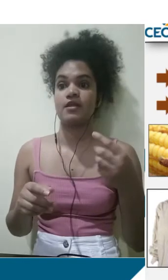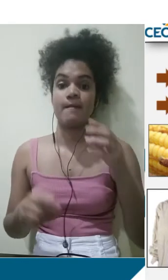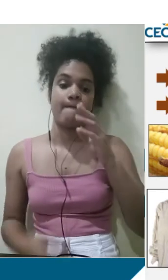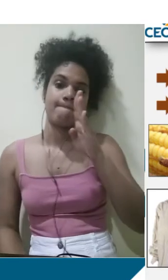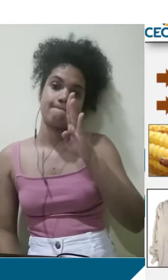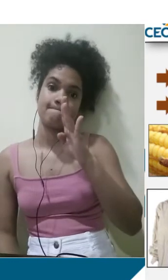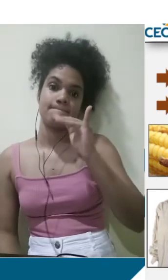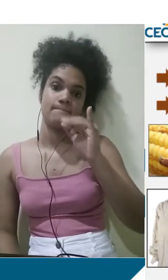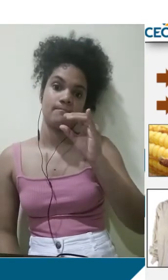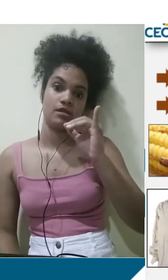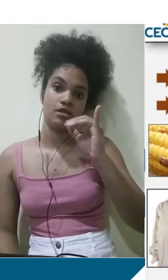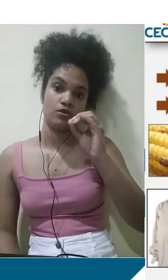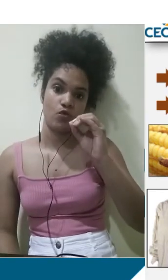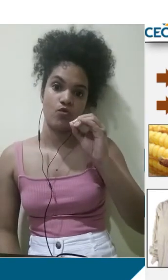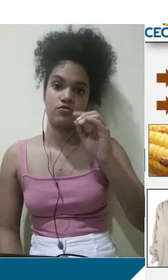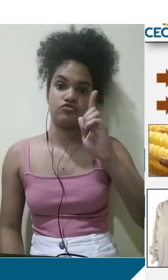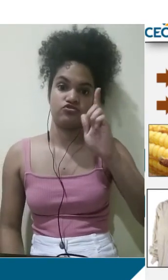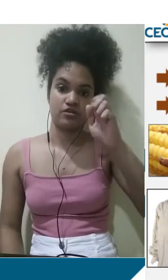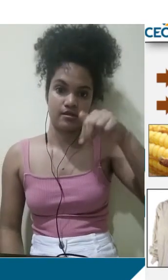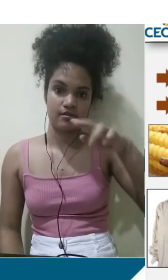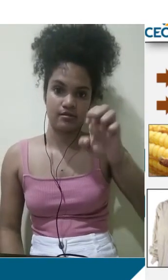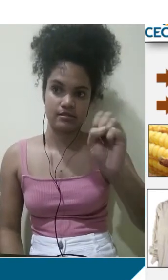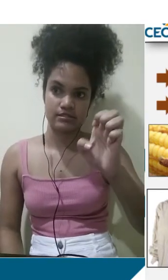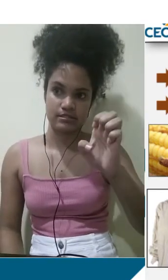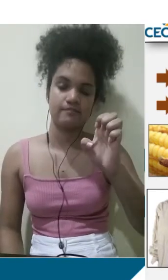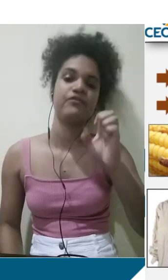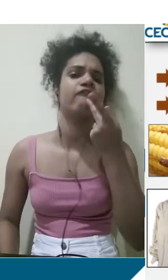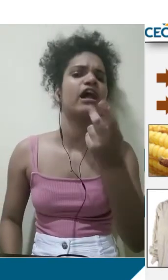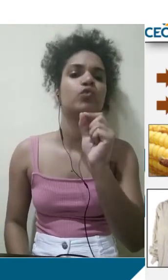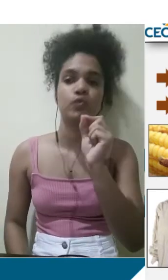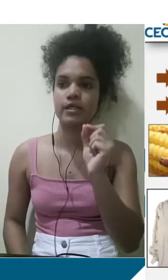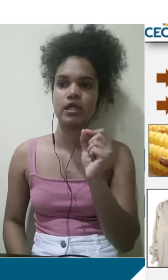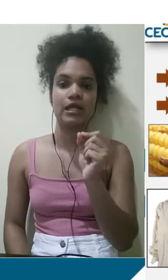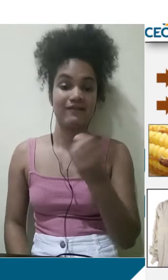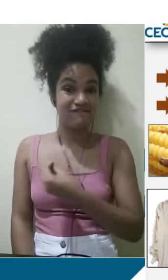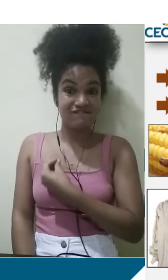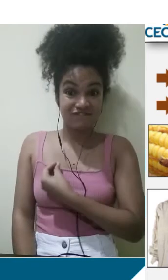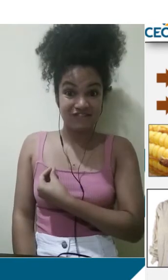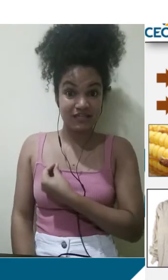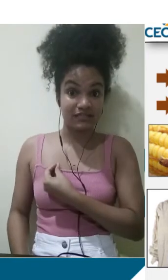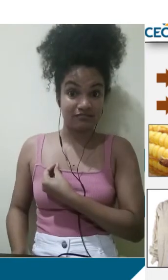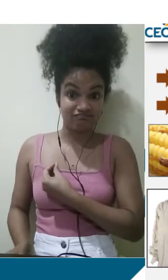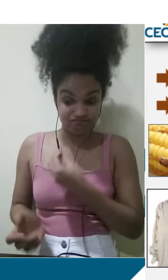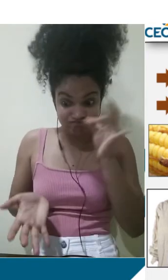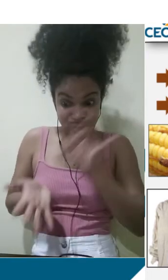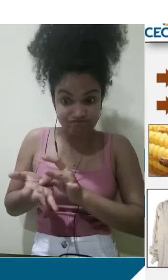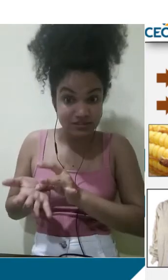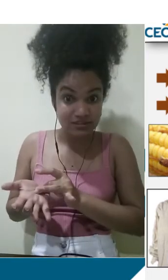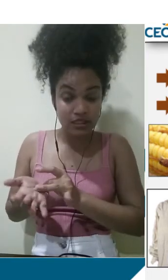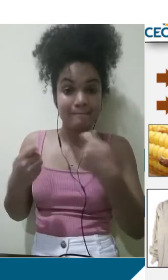e contrapõe a abiogênese defende que a vida só pode surgir de